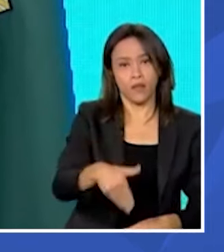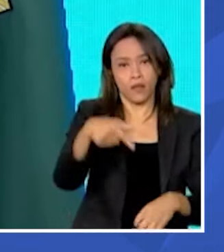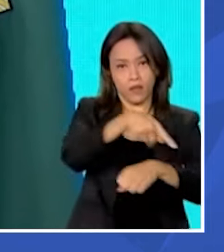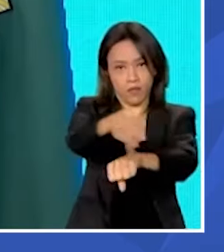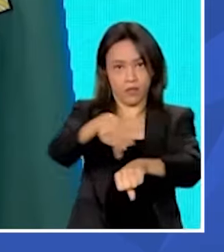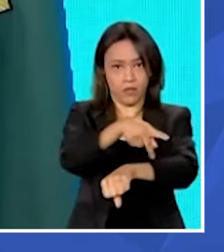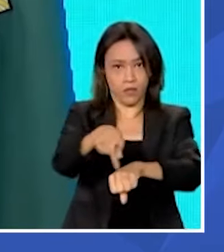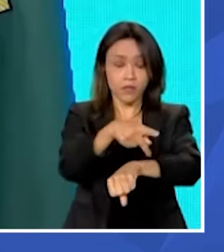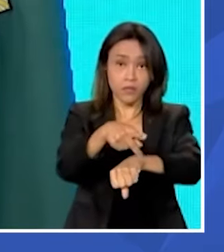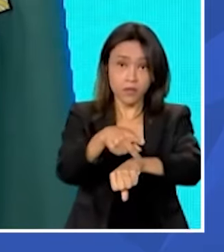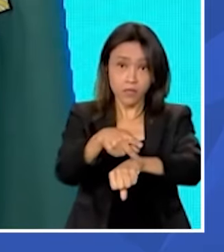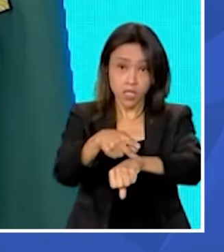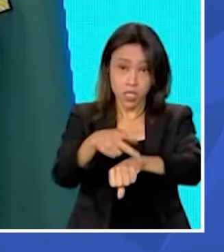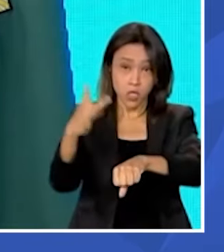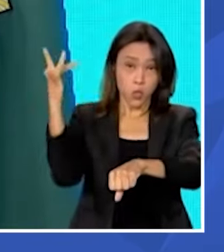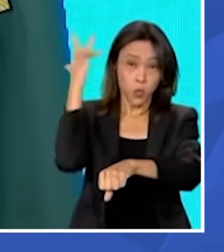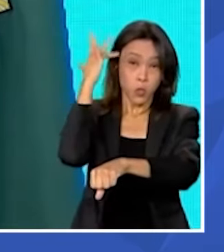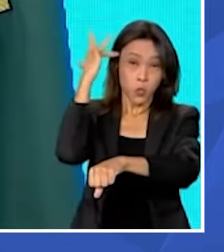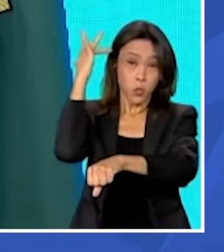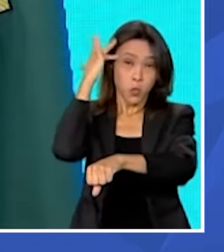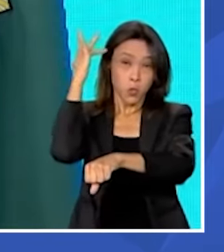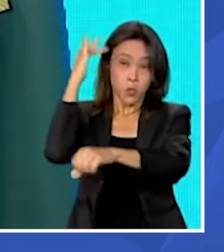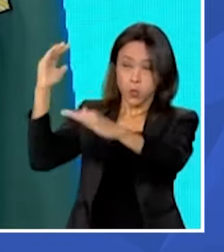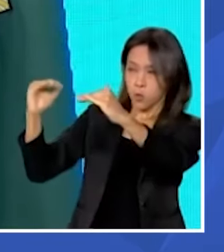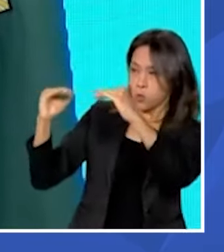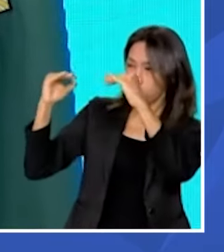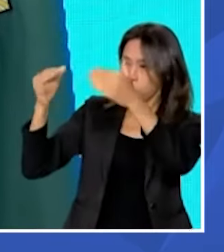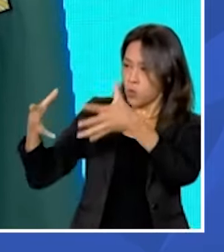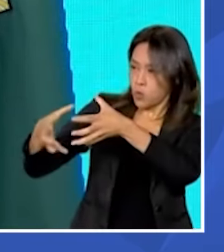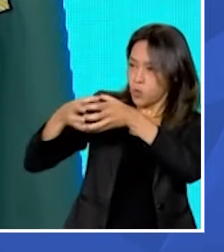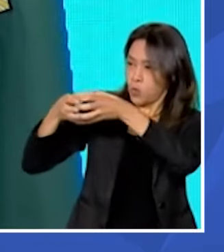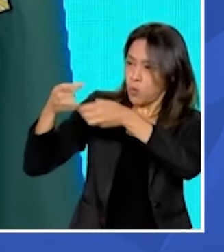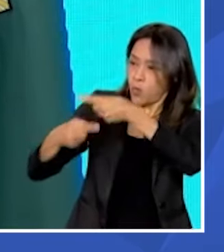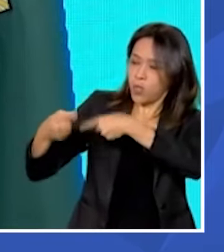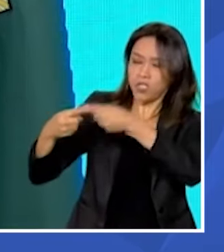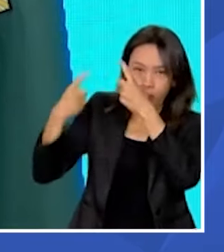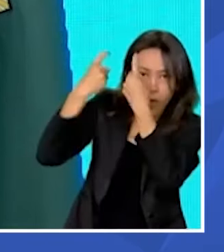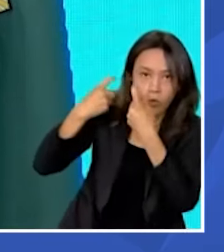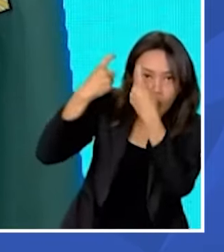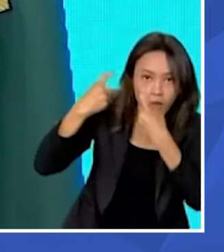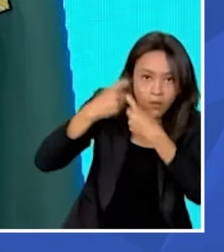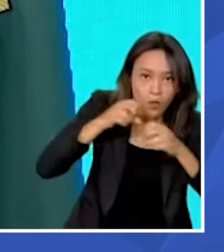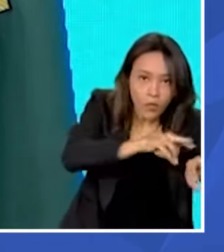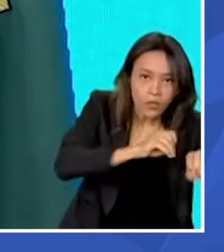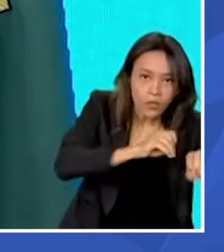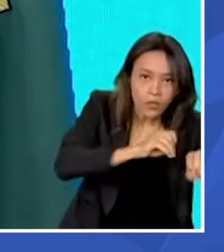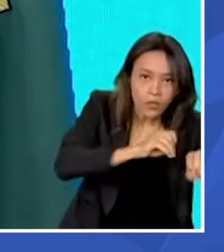nesse país, a elite política nunca teve preocupação com a educação do povo, porque os filhos deles vão estudar no